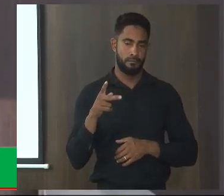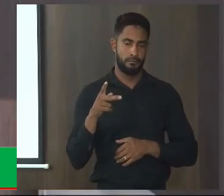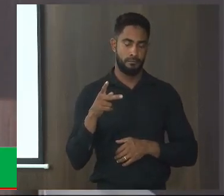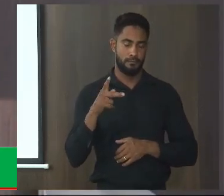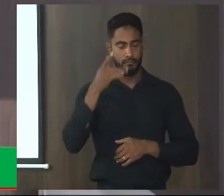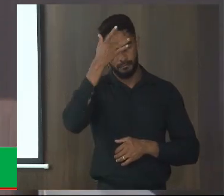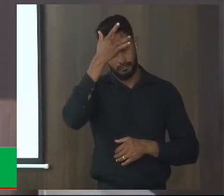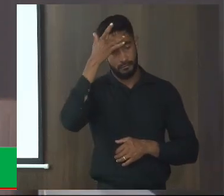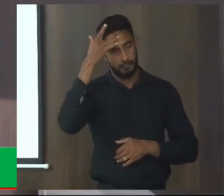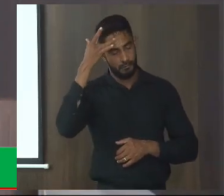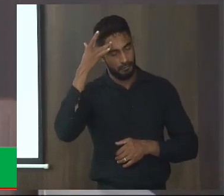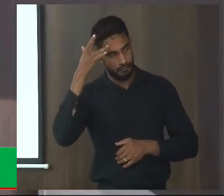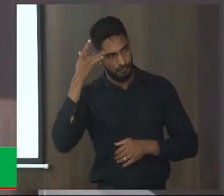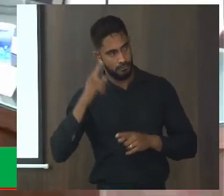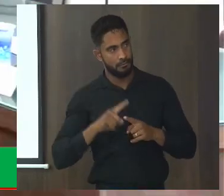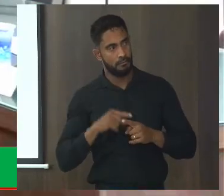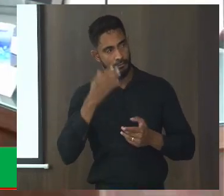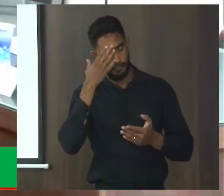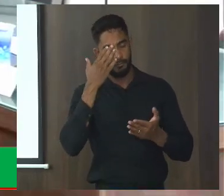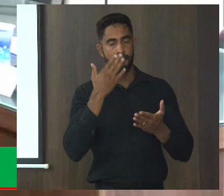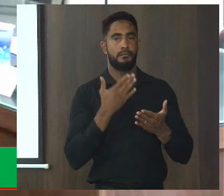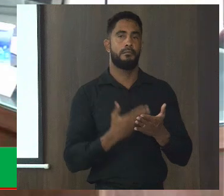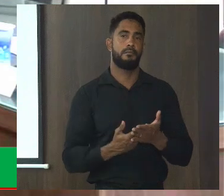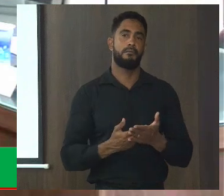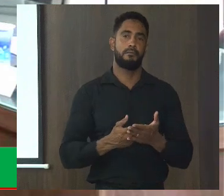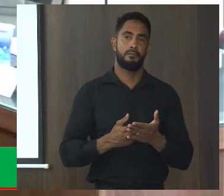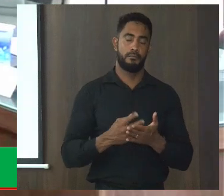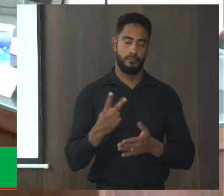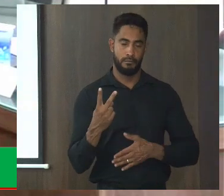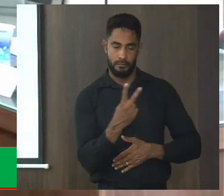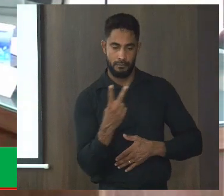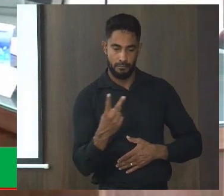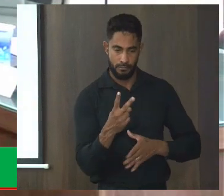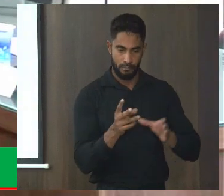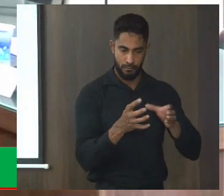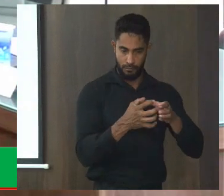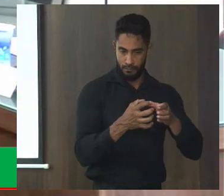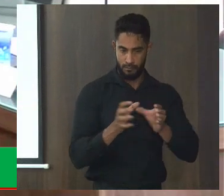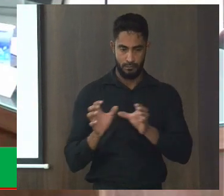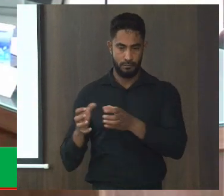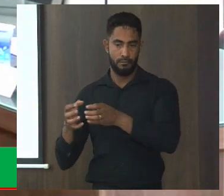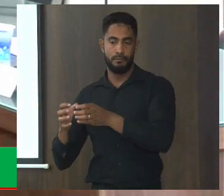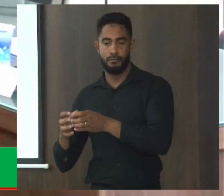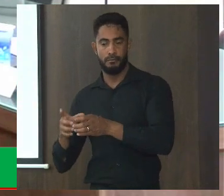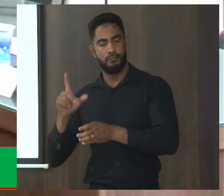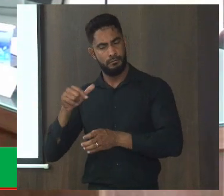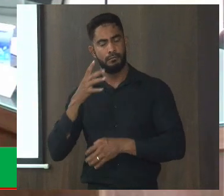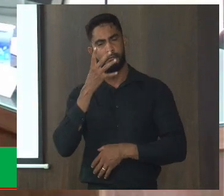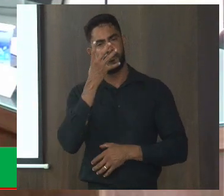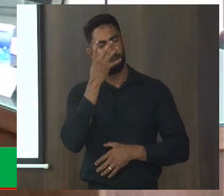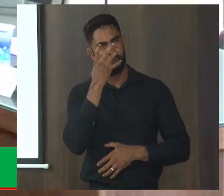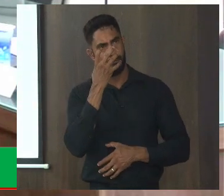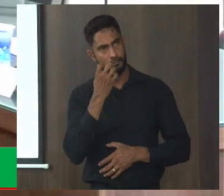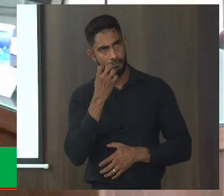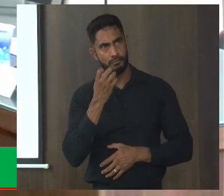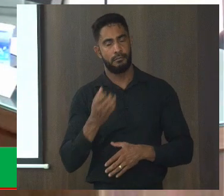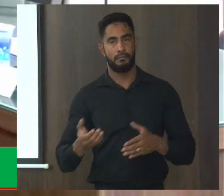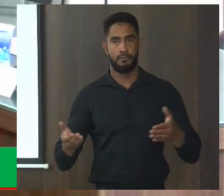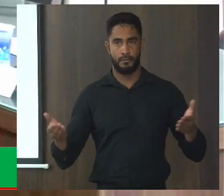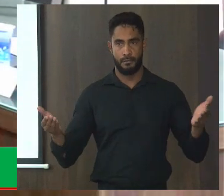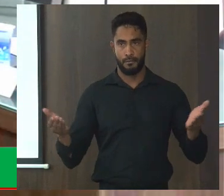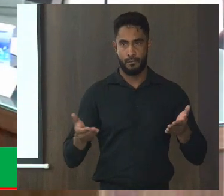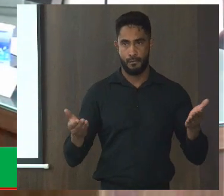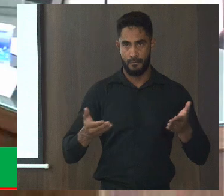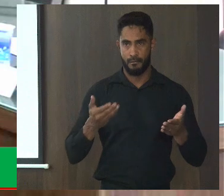com essa pessoa qualificada, mas eu acredito muito nesses dois órgãos e também é coisa séria. Hoje, quando a